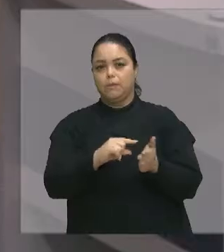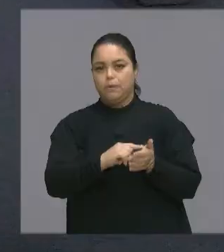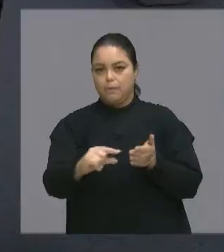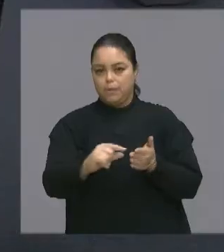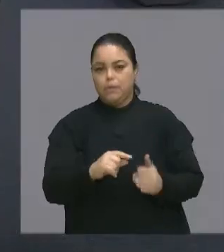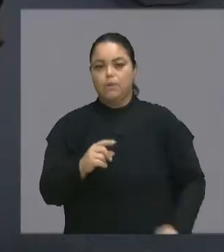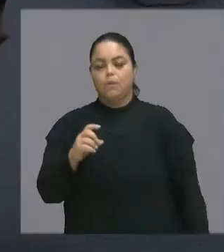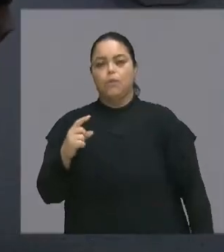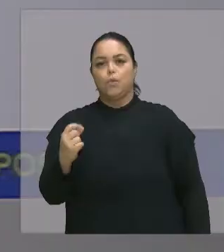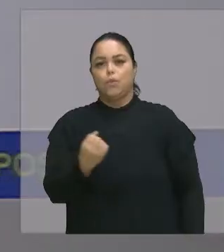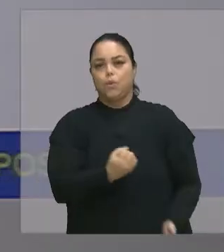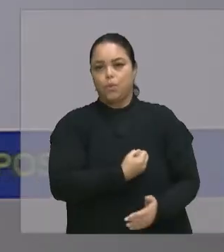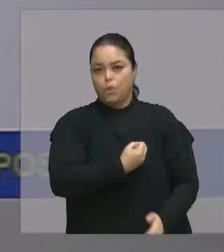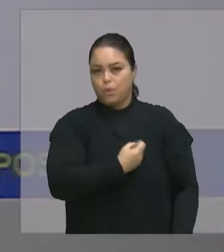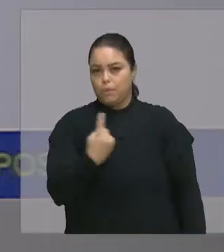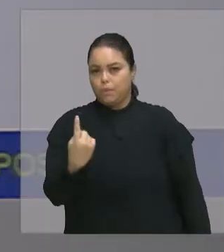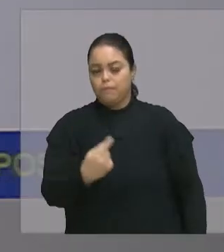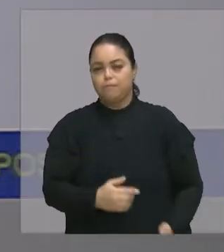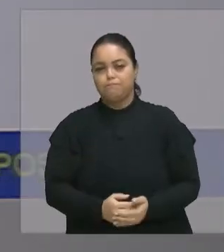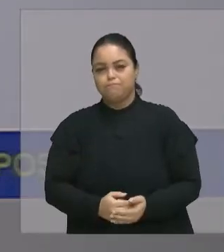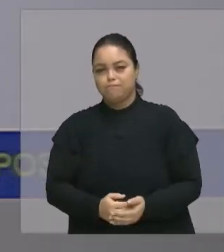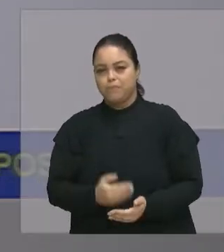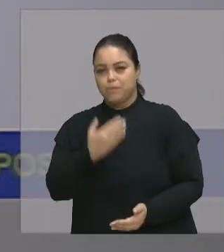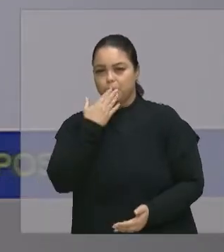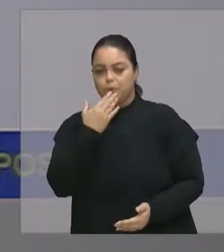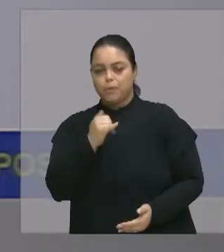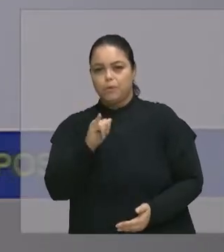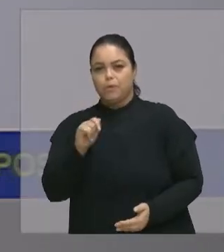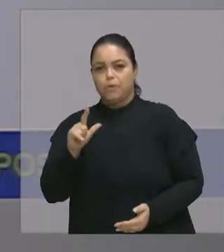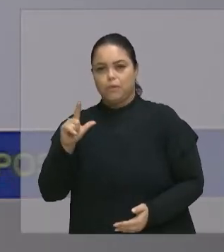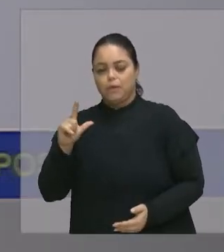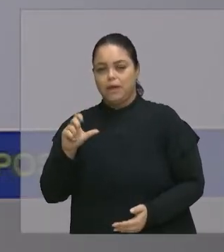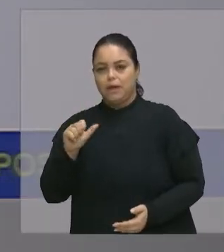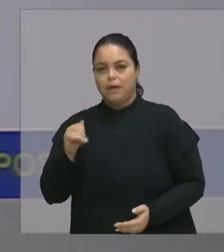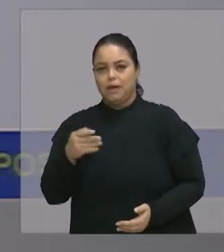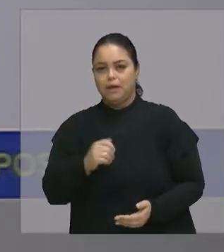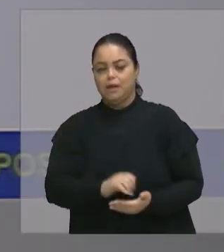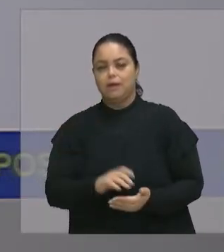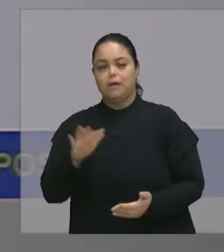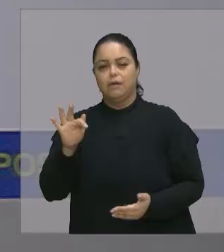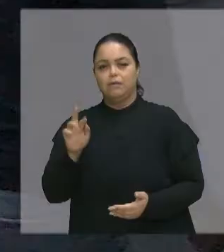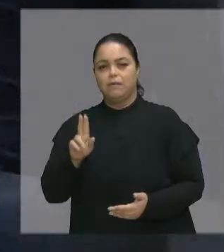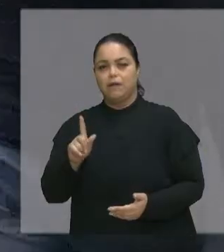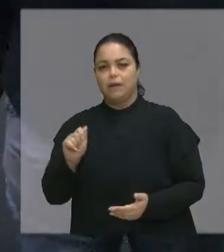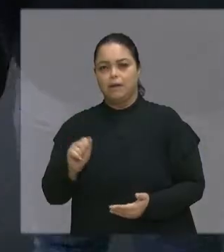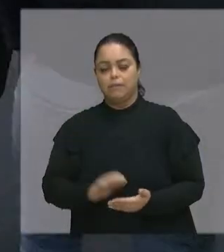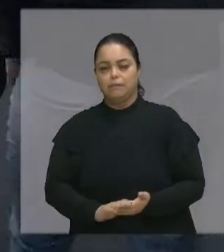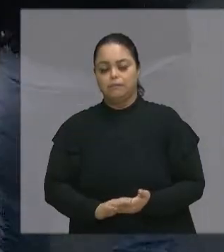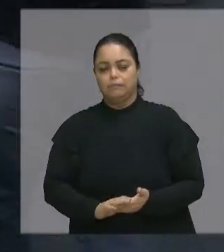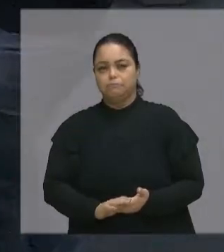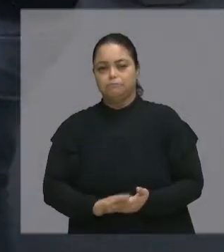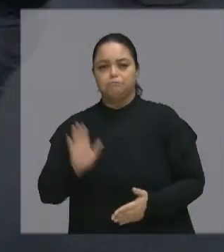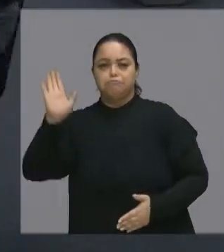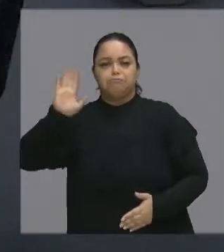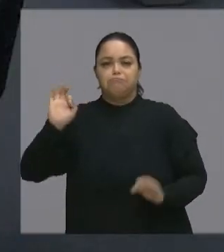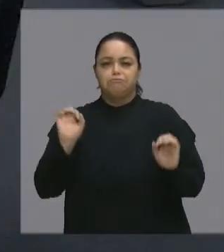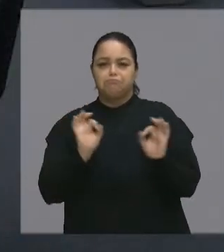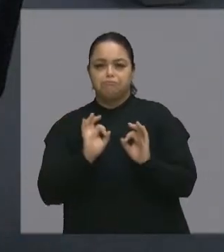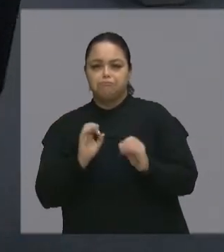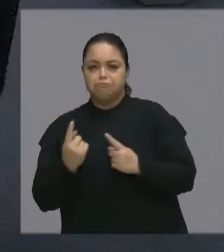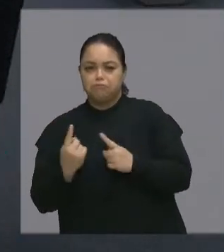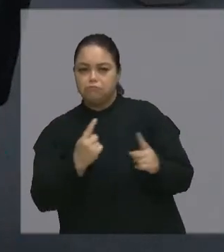Em votação, o pedido verbal da vereadora Juliana Fraga. Vereadores favoráveis permaneçam como estão, os contrários se manifestem. Nenhuma manifestação